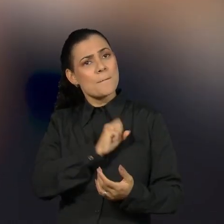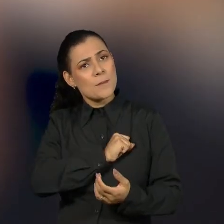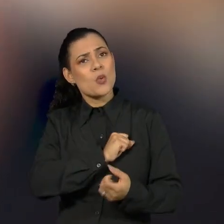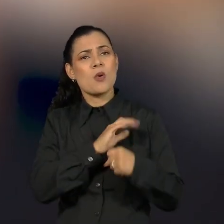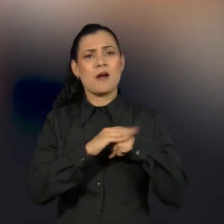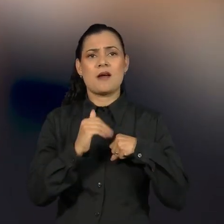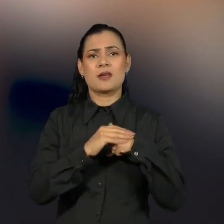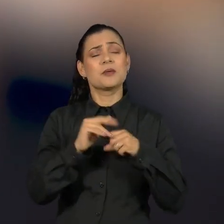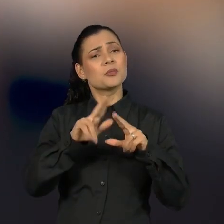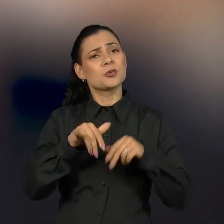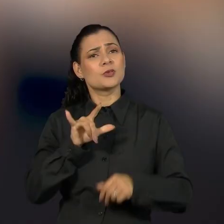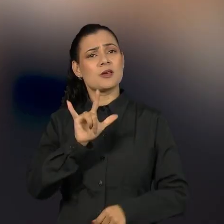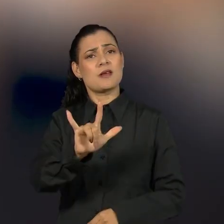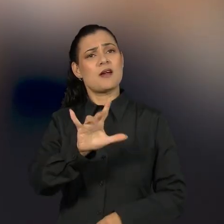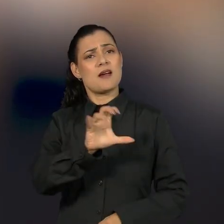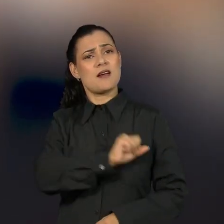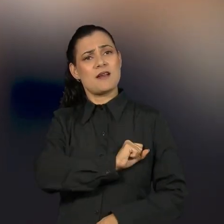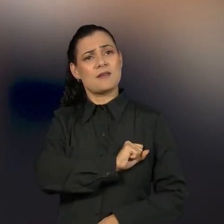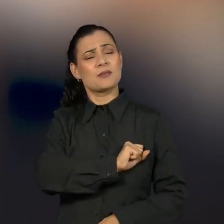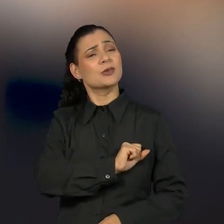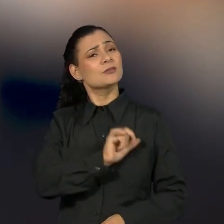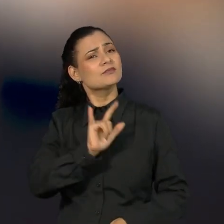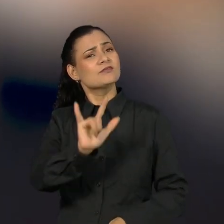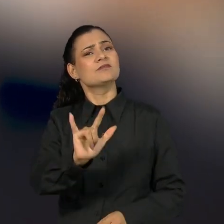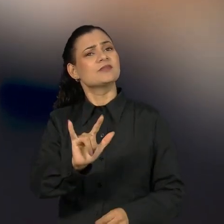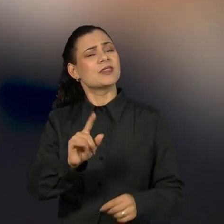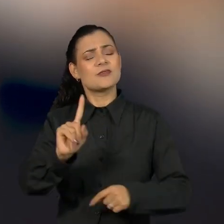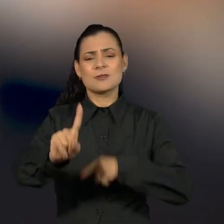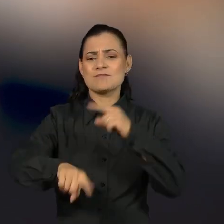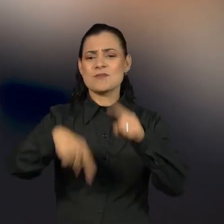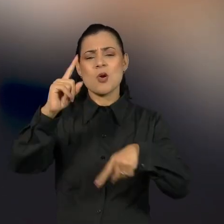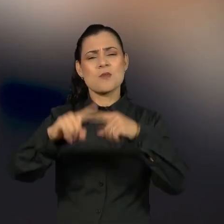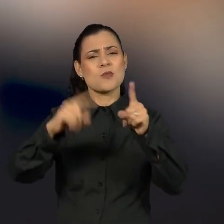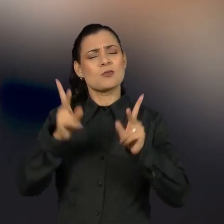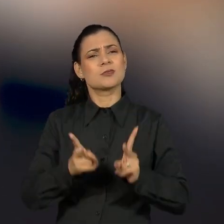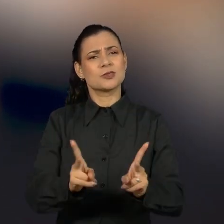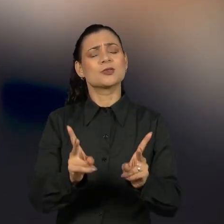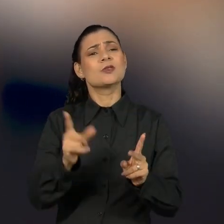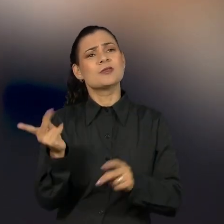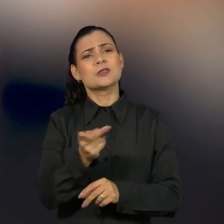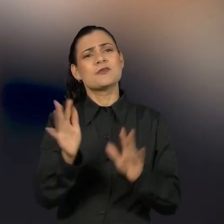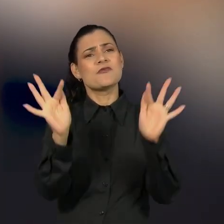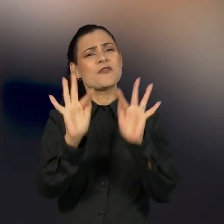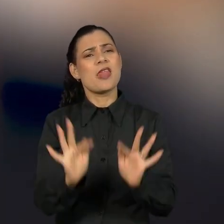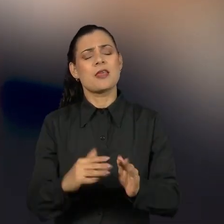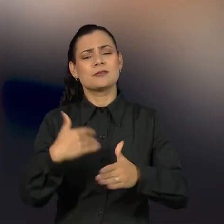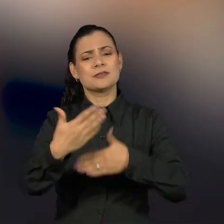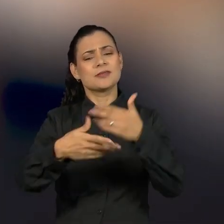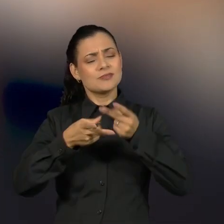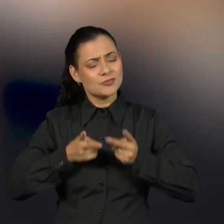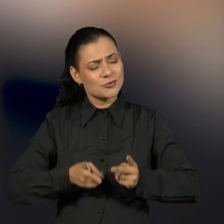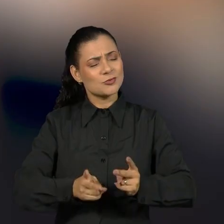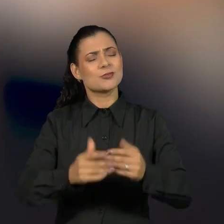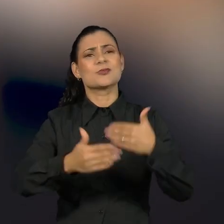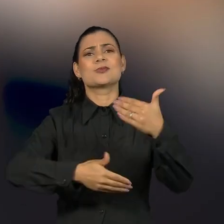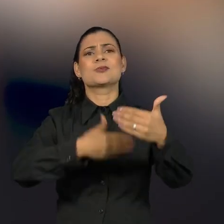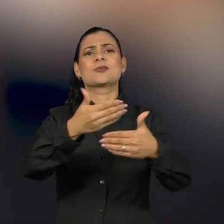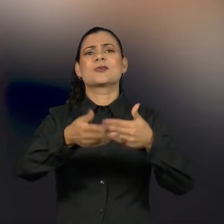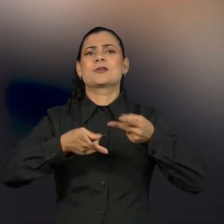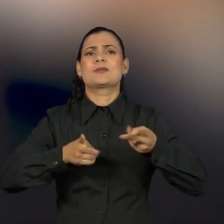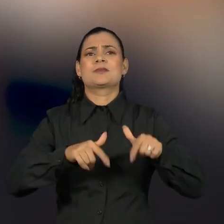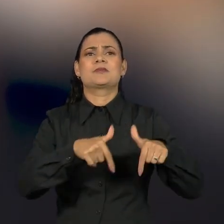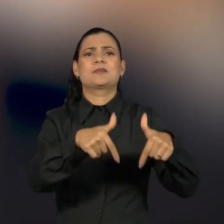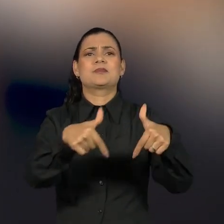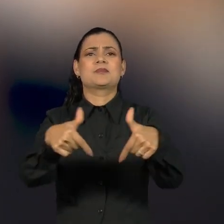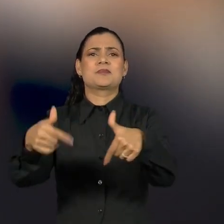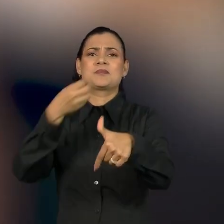demais vocês. Muito mais sucesso para vocês e que vocês sejam felizes, se realizem e sigam fazendo bem por